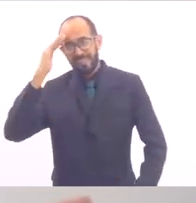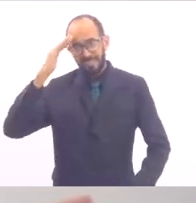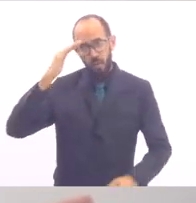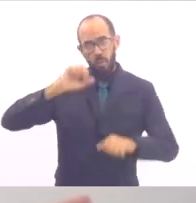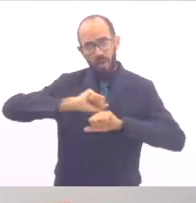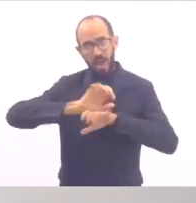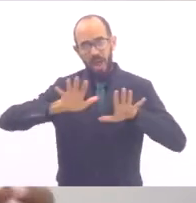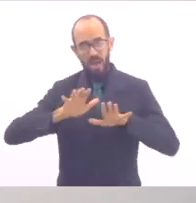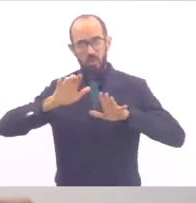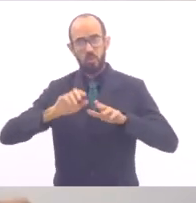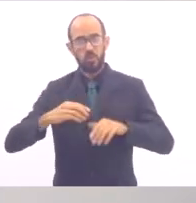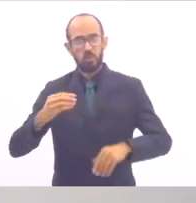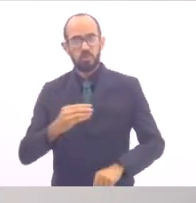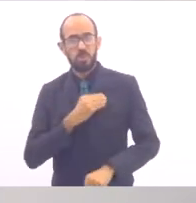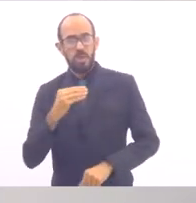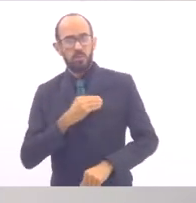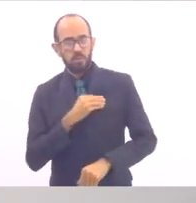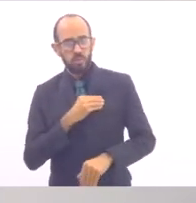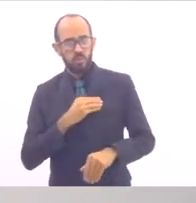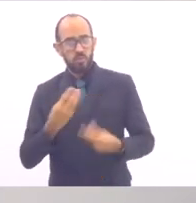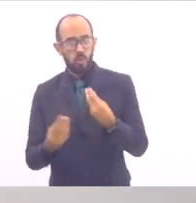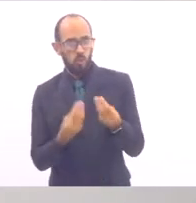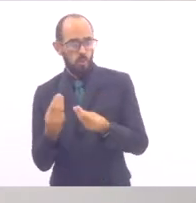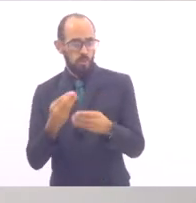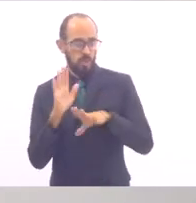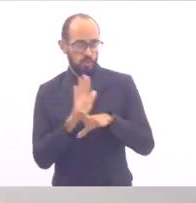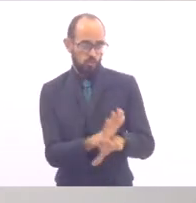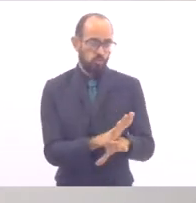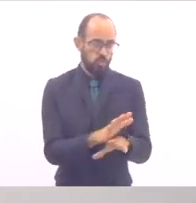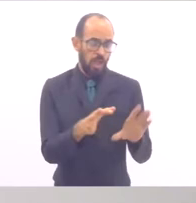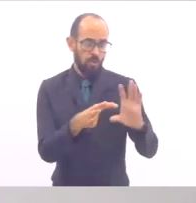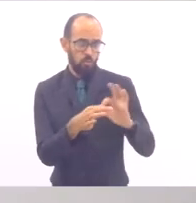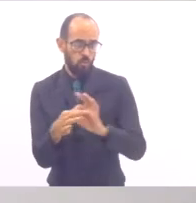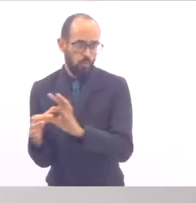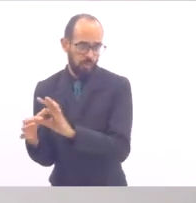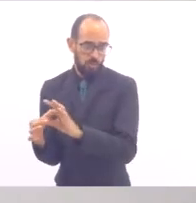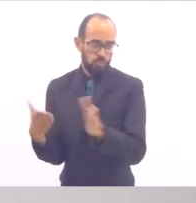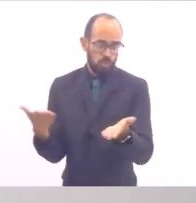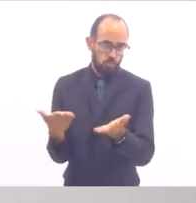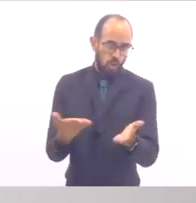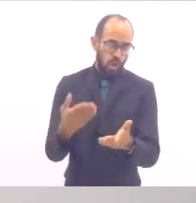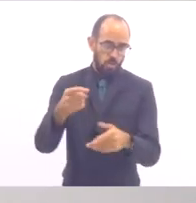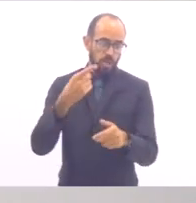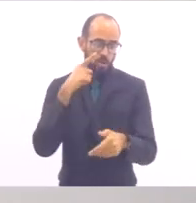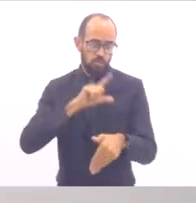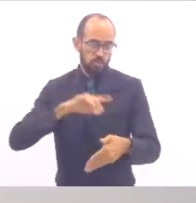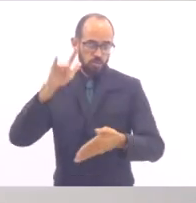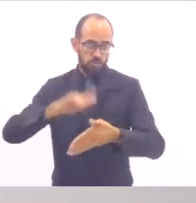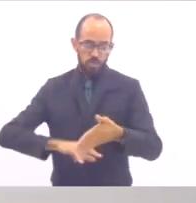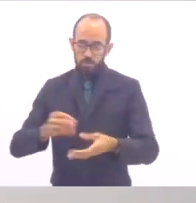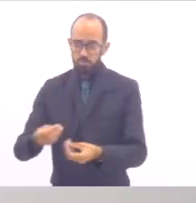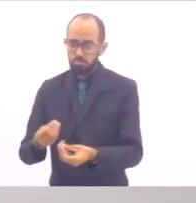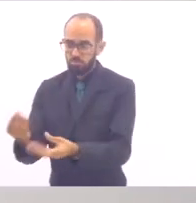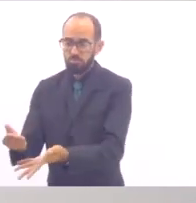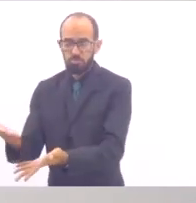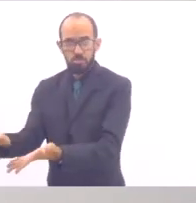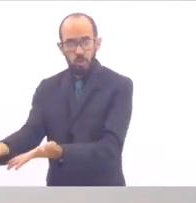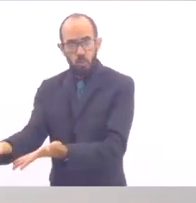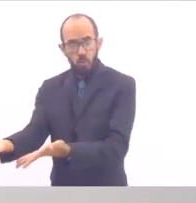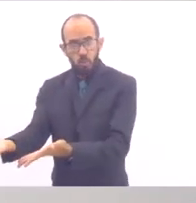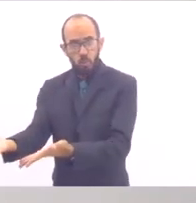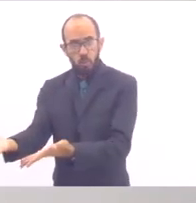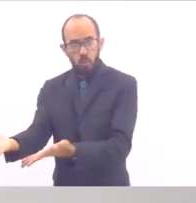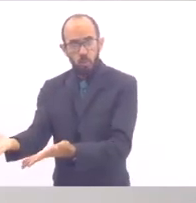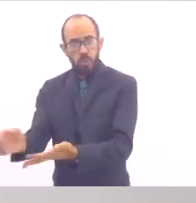ela entendeu o que isso ia ajudar dentro do cenário, e ela deu essa certidão para a cooperativa de lá. Então,